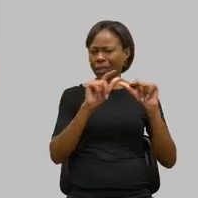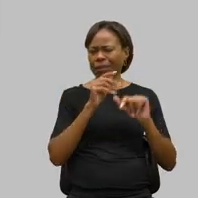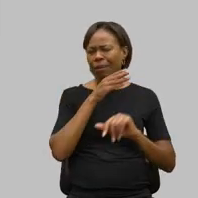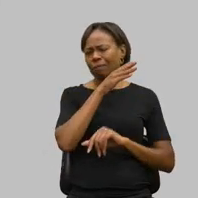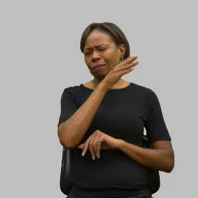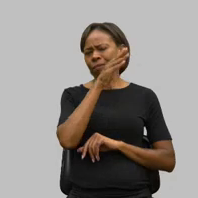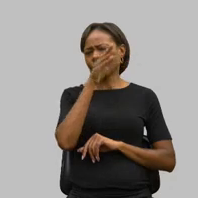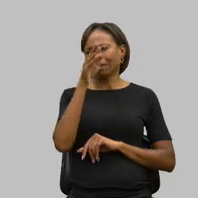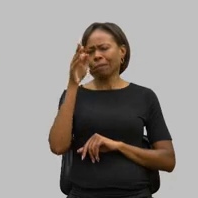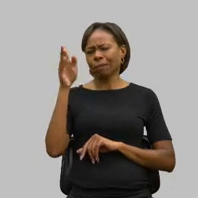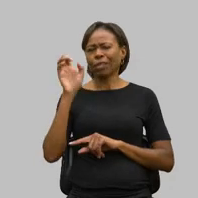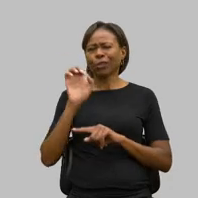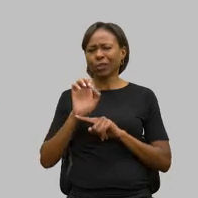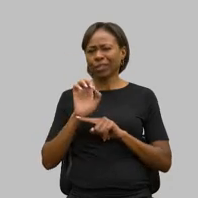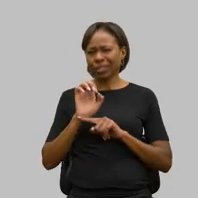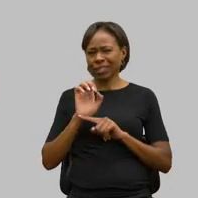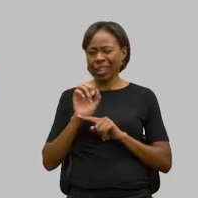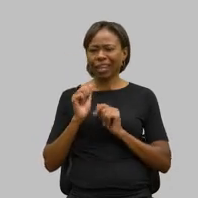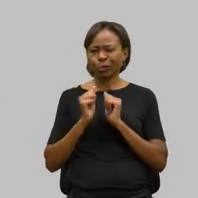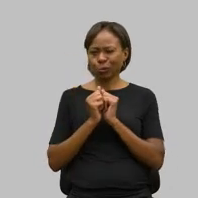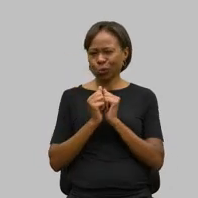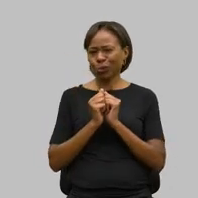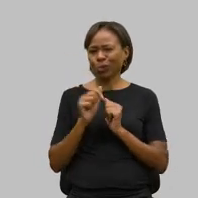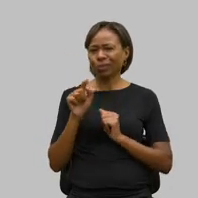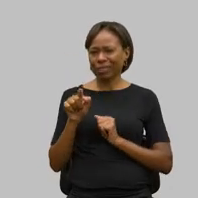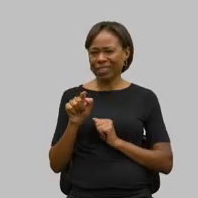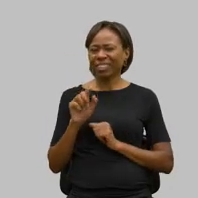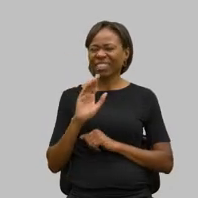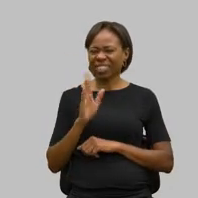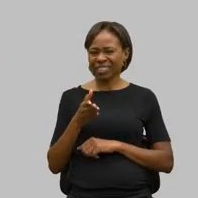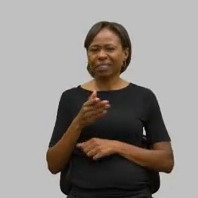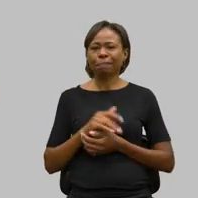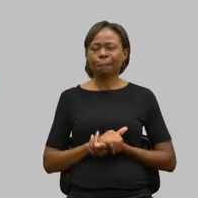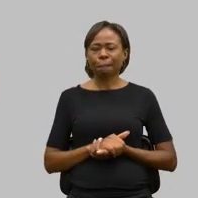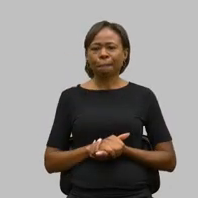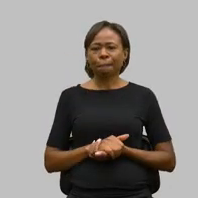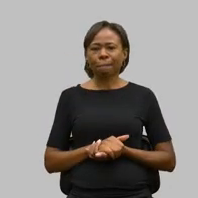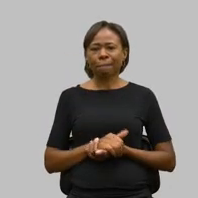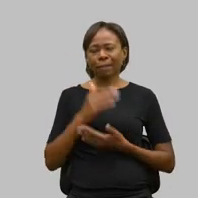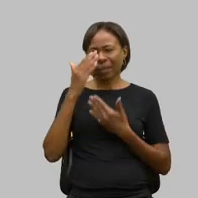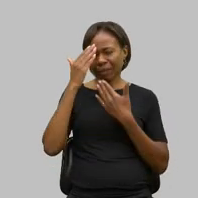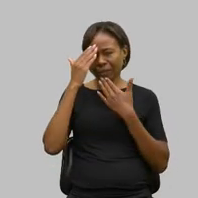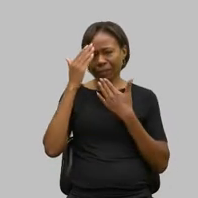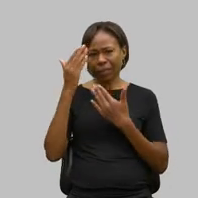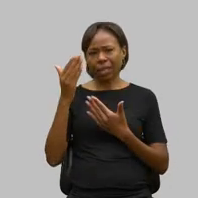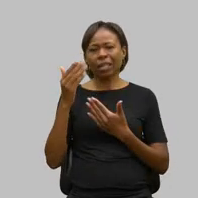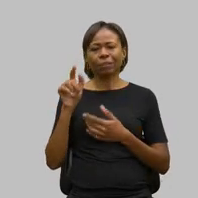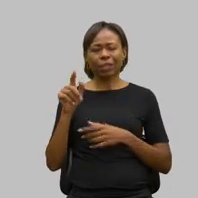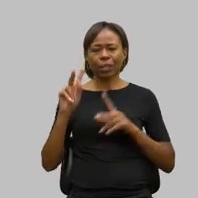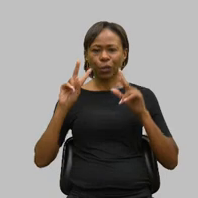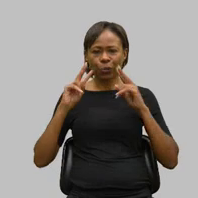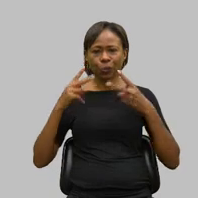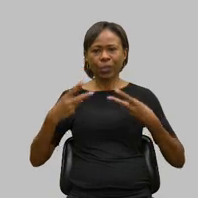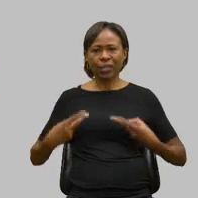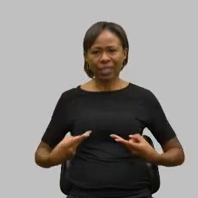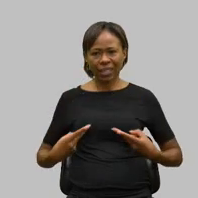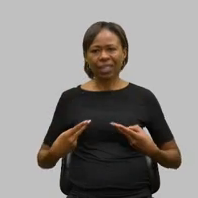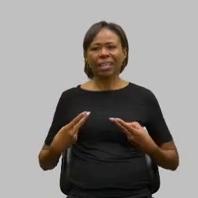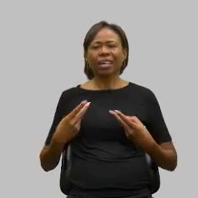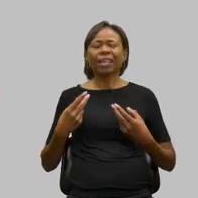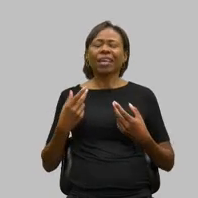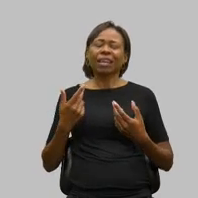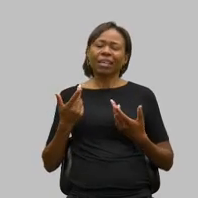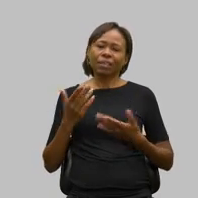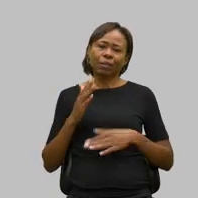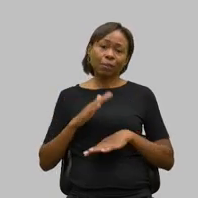Estado. A gente andou bastante. Obrigado por reconhecer esse... Mas, assim, mais